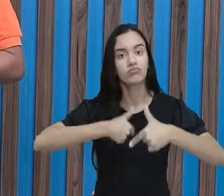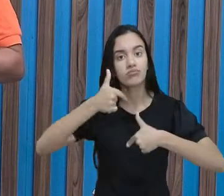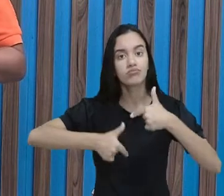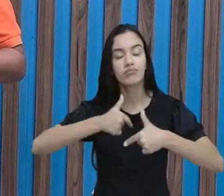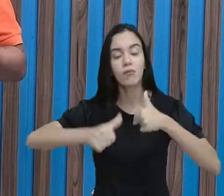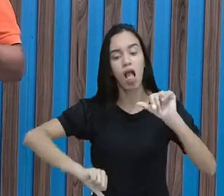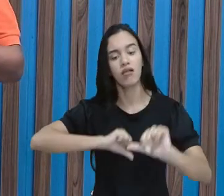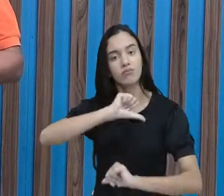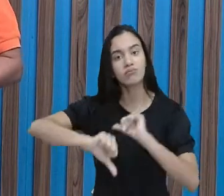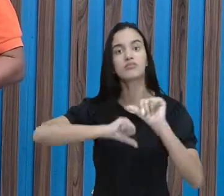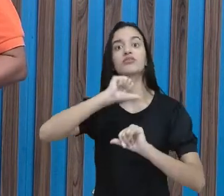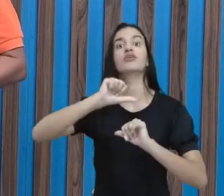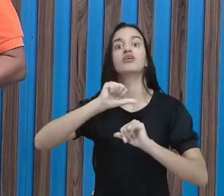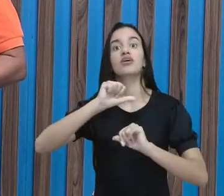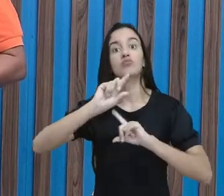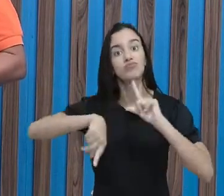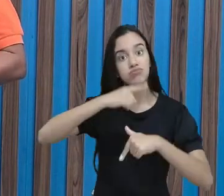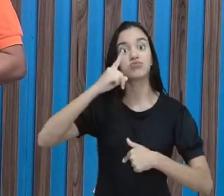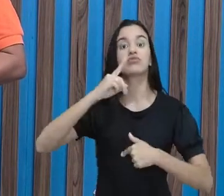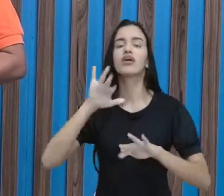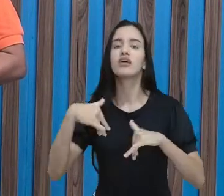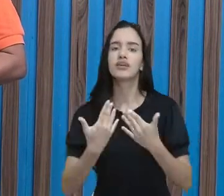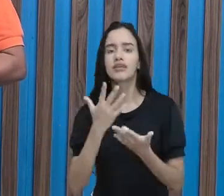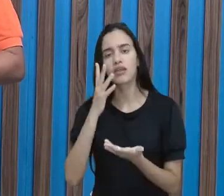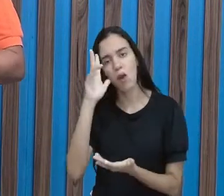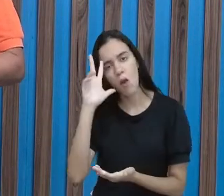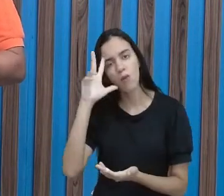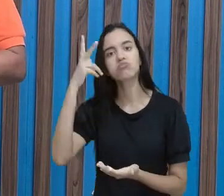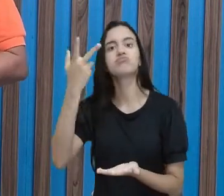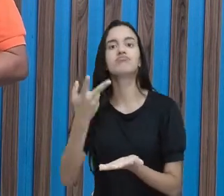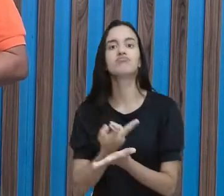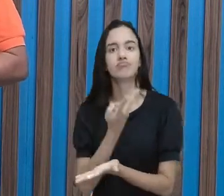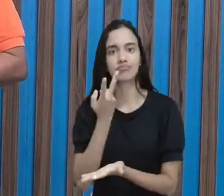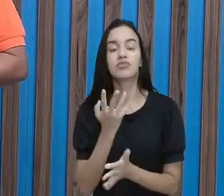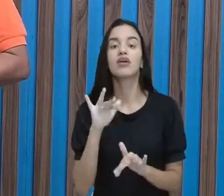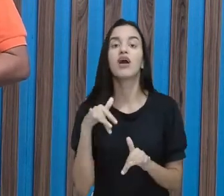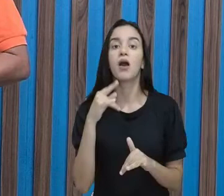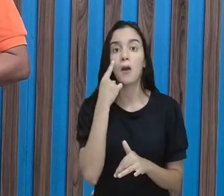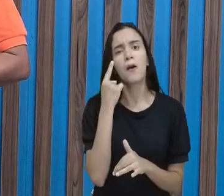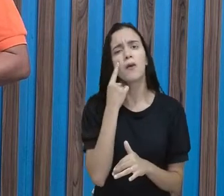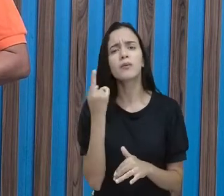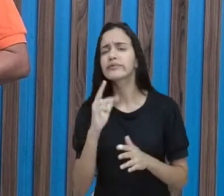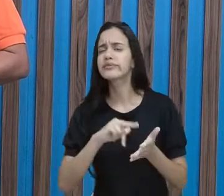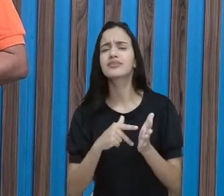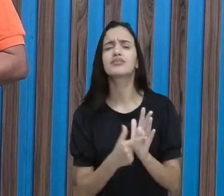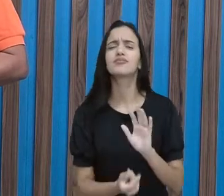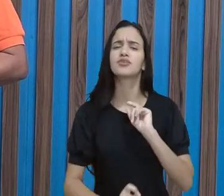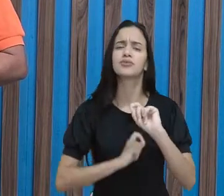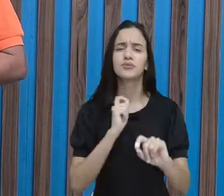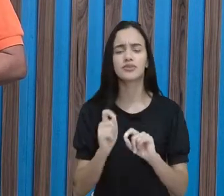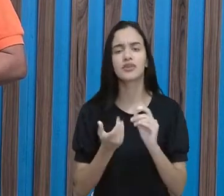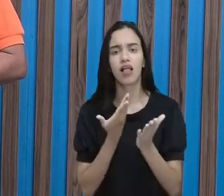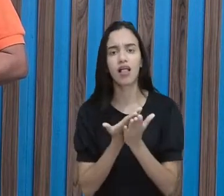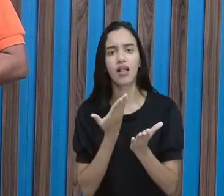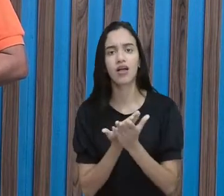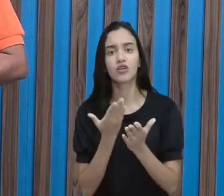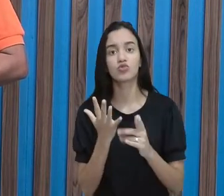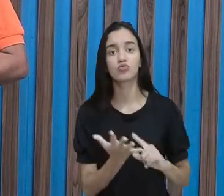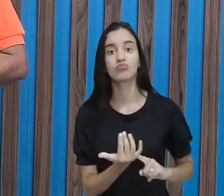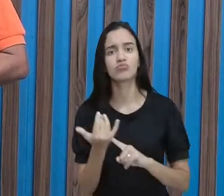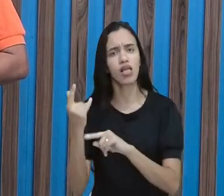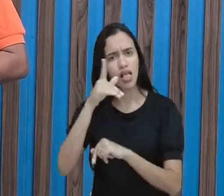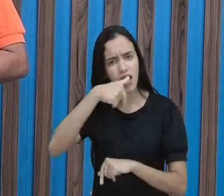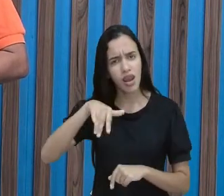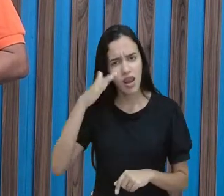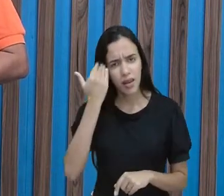transformador, eles se realizam. O que será que Paulo Freire quis dizer com isso? Nossa aula de hoje é sobre tecnologia,